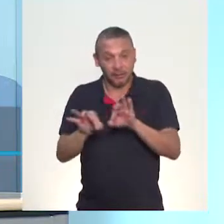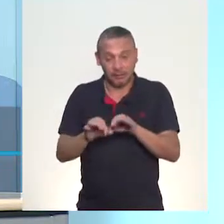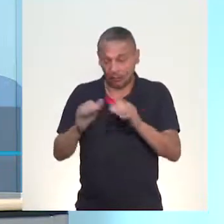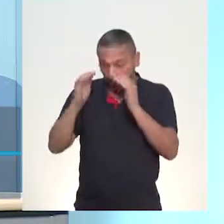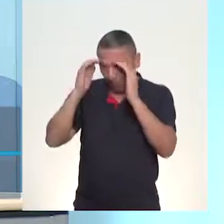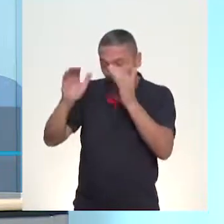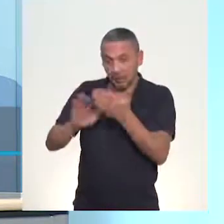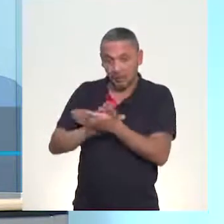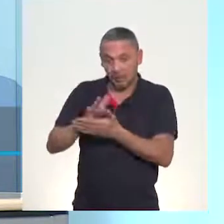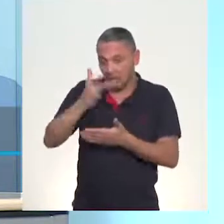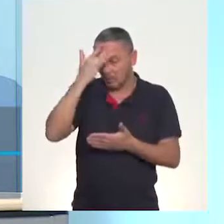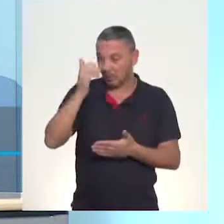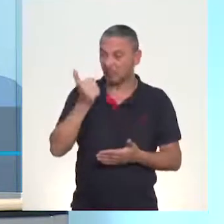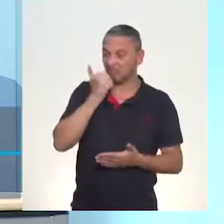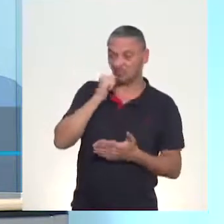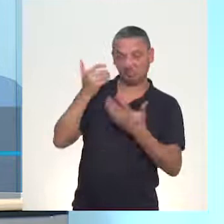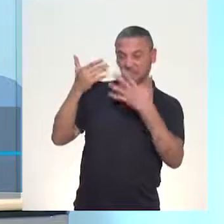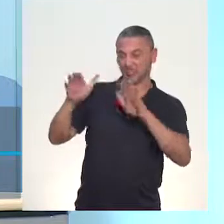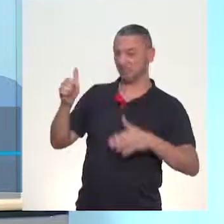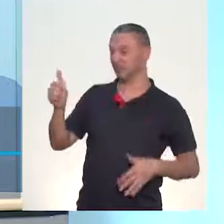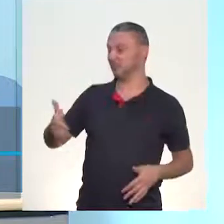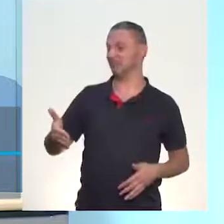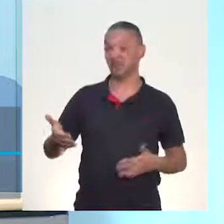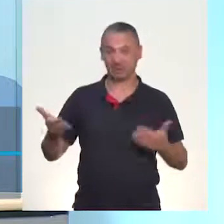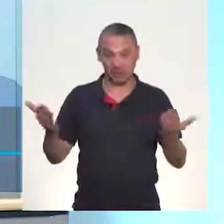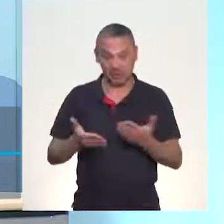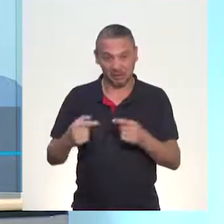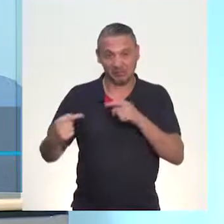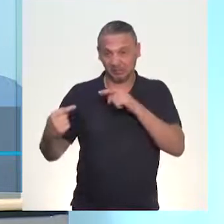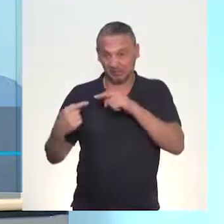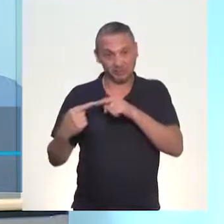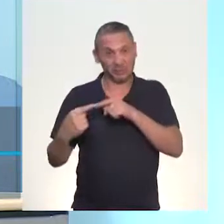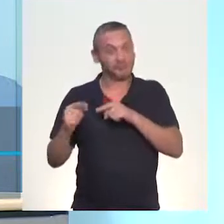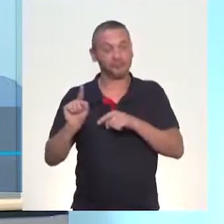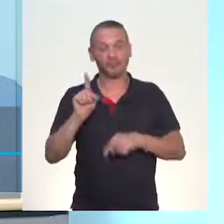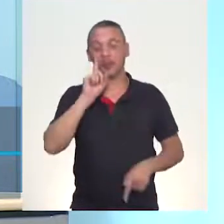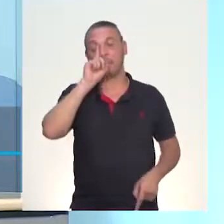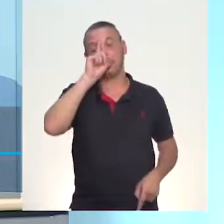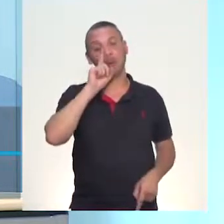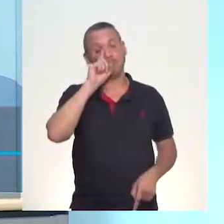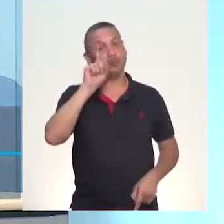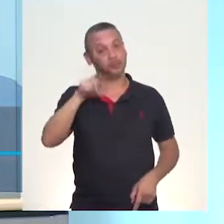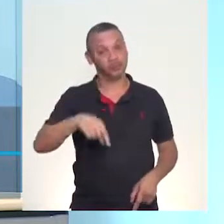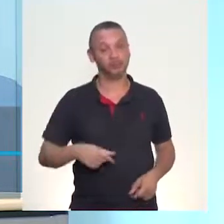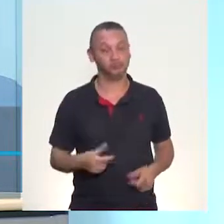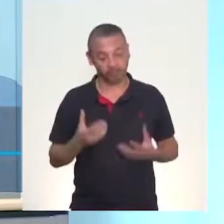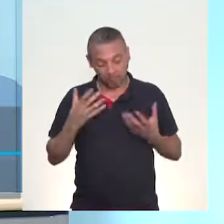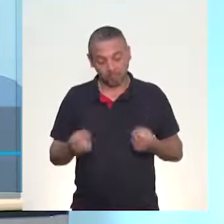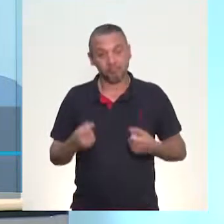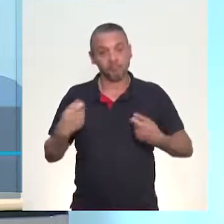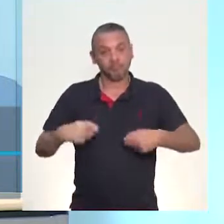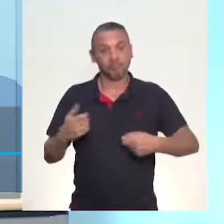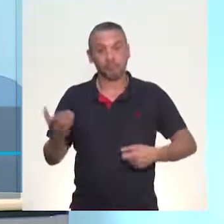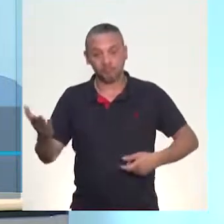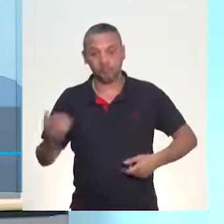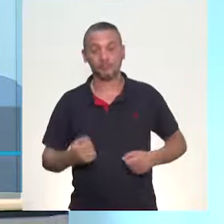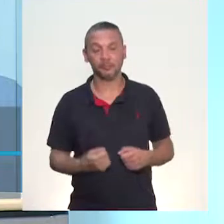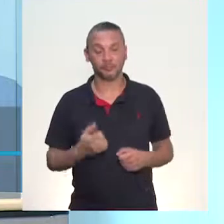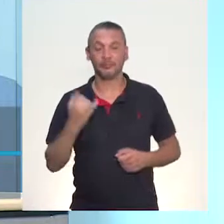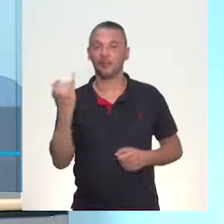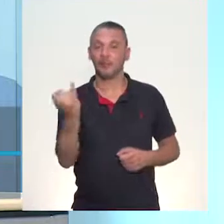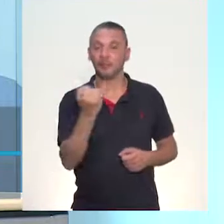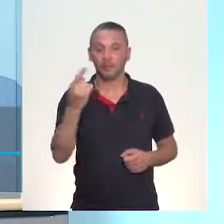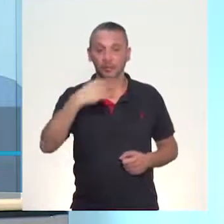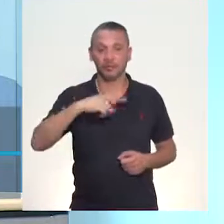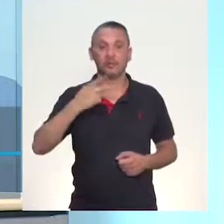a anticientificidade, ela no momento se apresenta muito perigosa para nós, né? Então, é muito importante